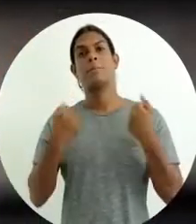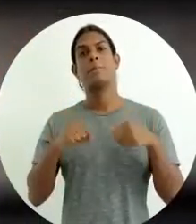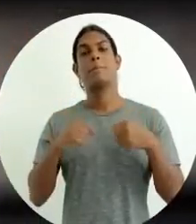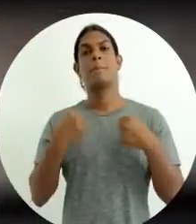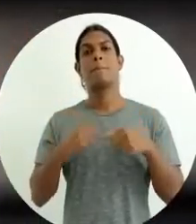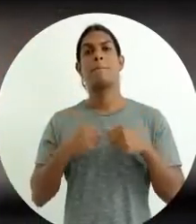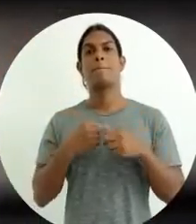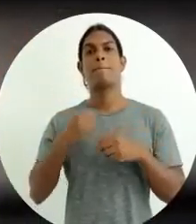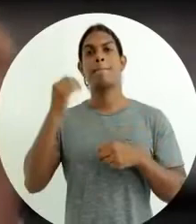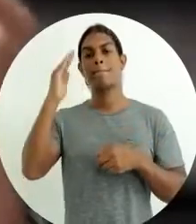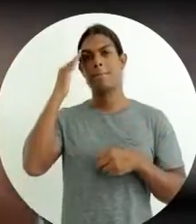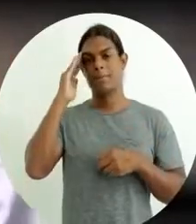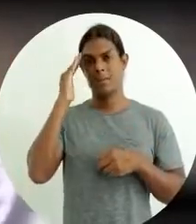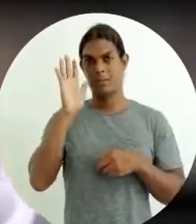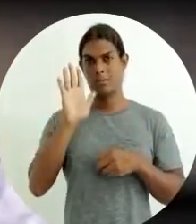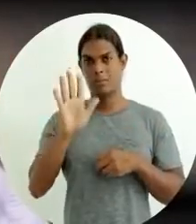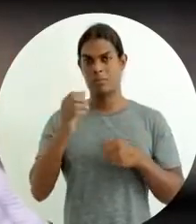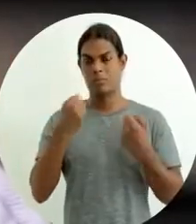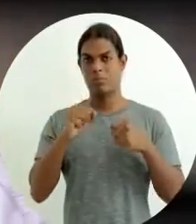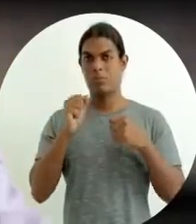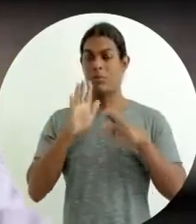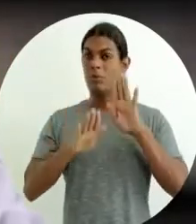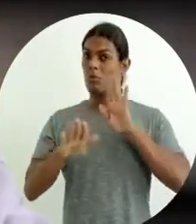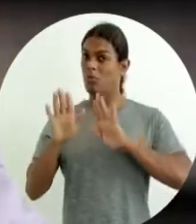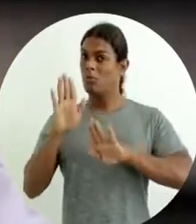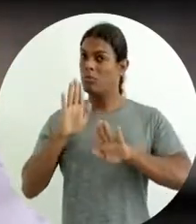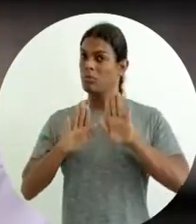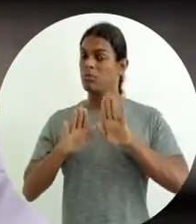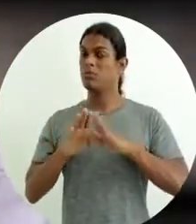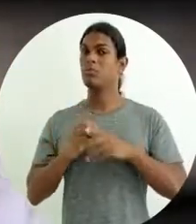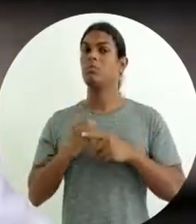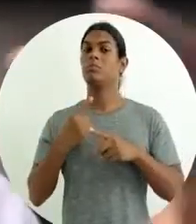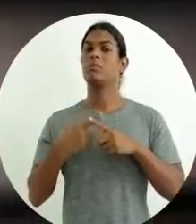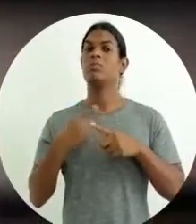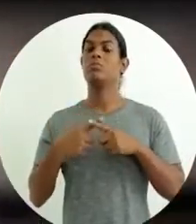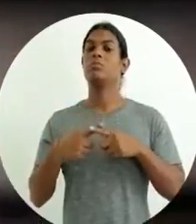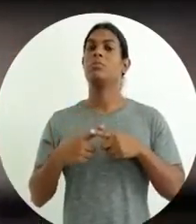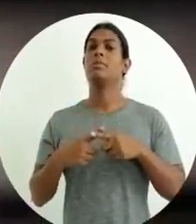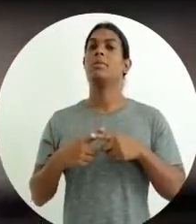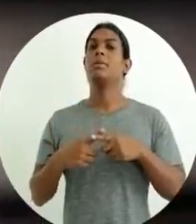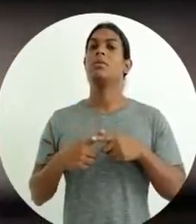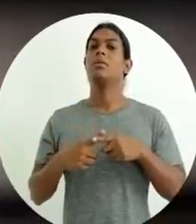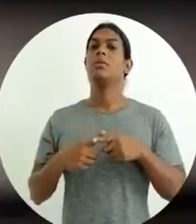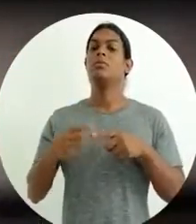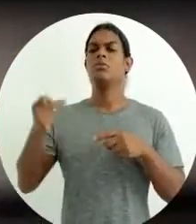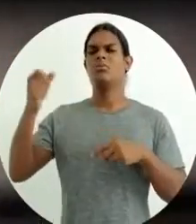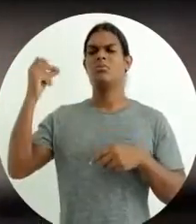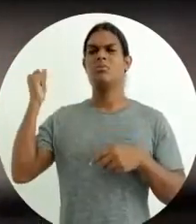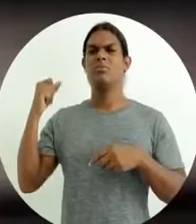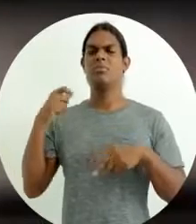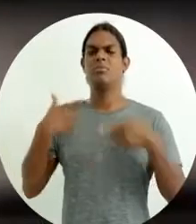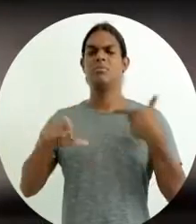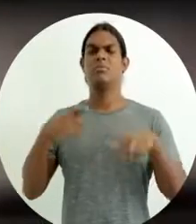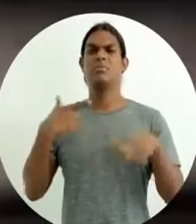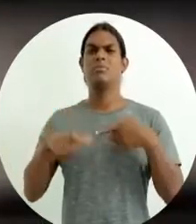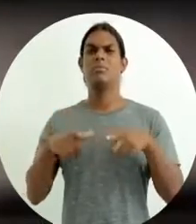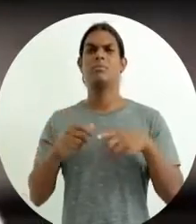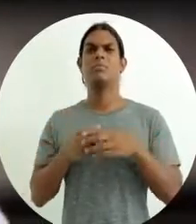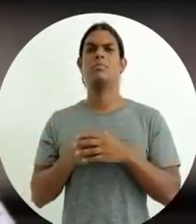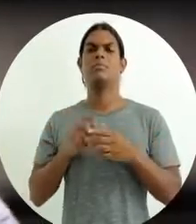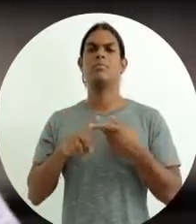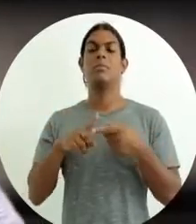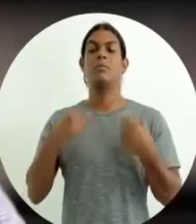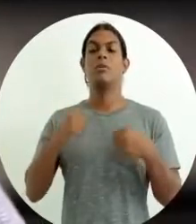nós precisamos ter muito cuidado, principalmente os mais antigos. Por quê? Porque o